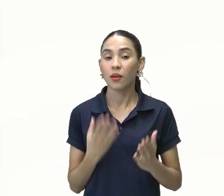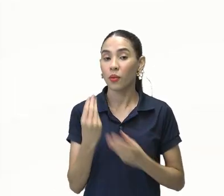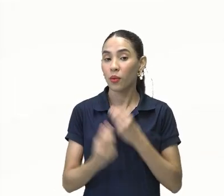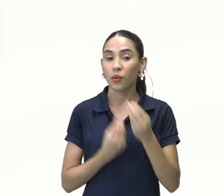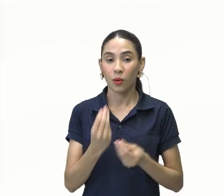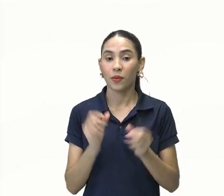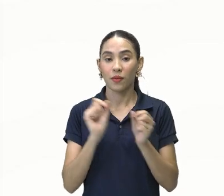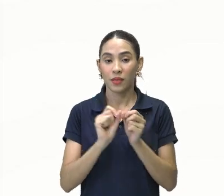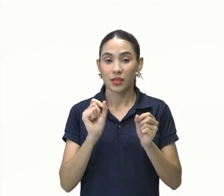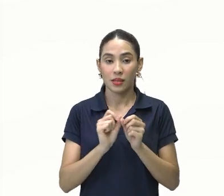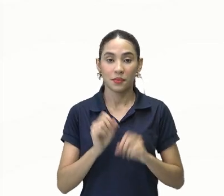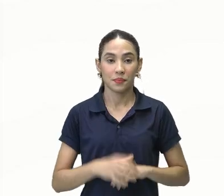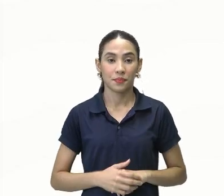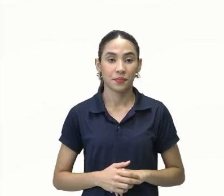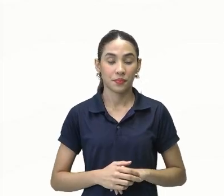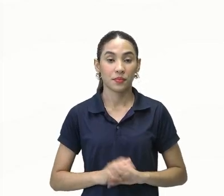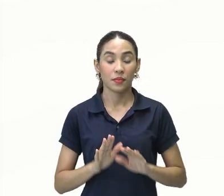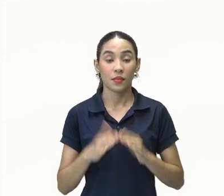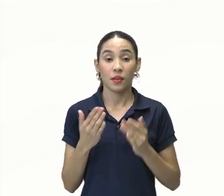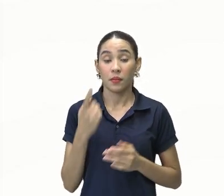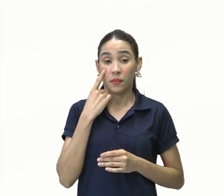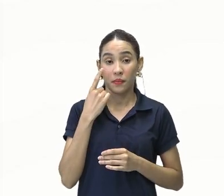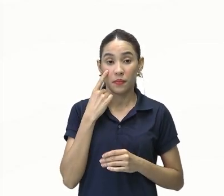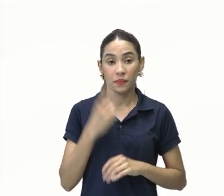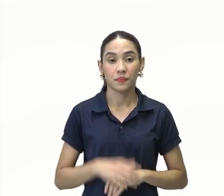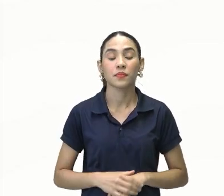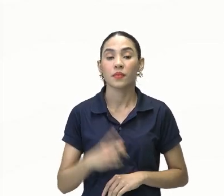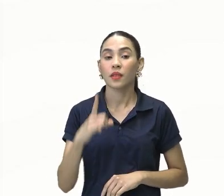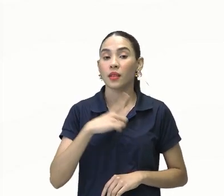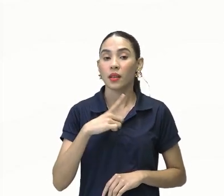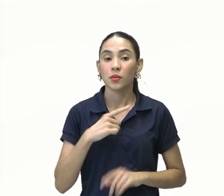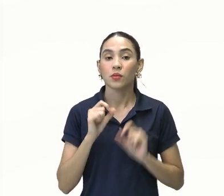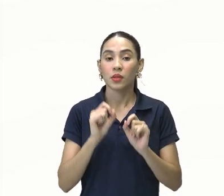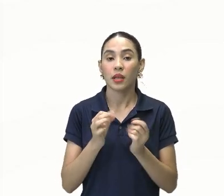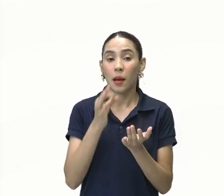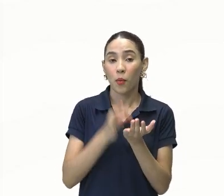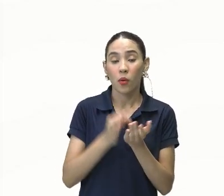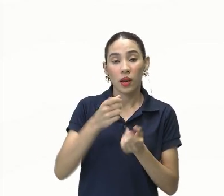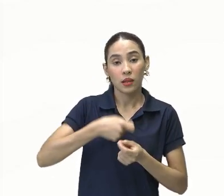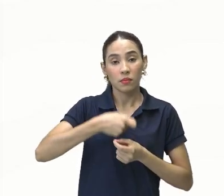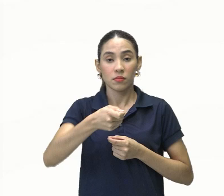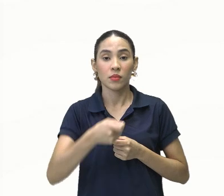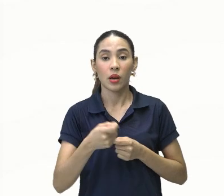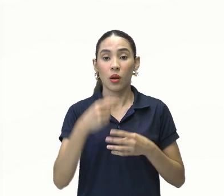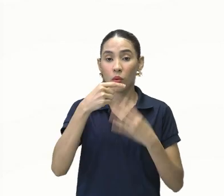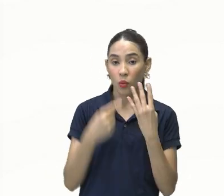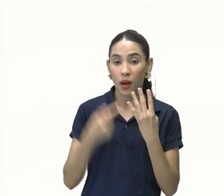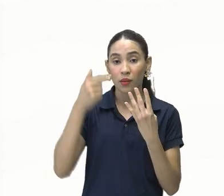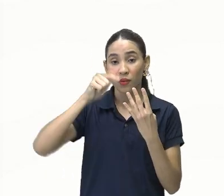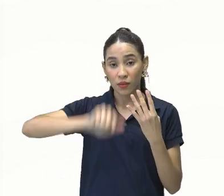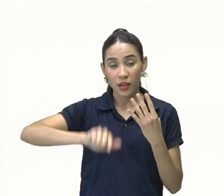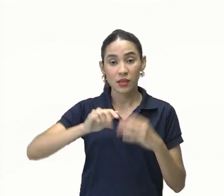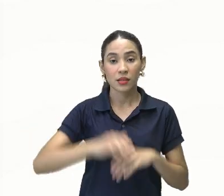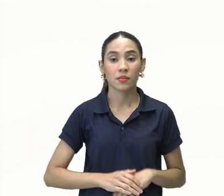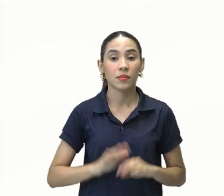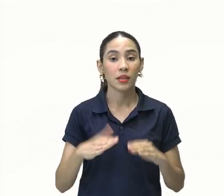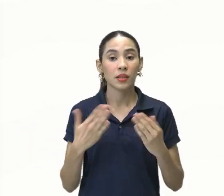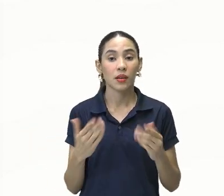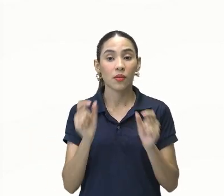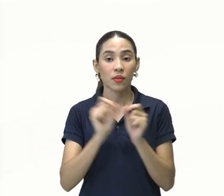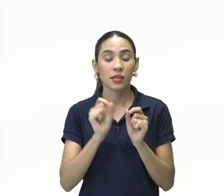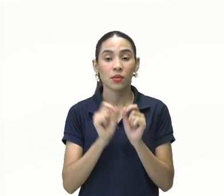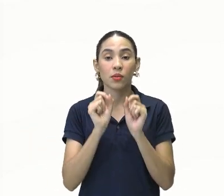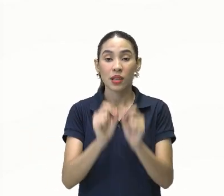resolver? Olha, observe. Temos que a moeda é lançada 4 vezes. Então, nós vamos